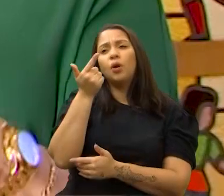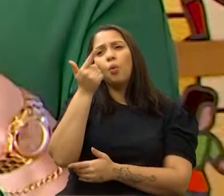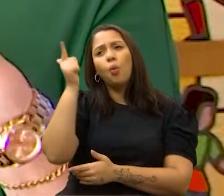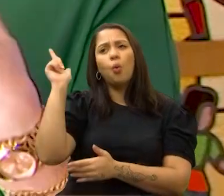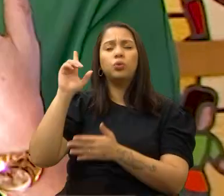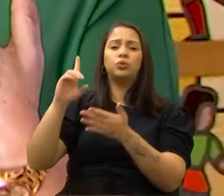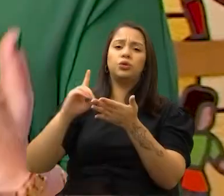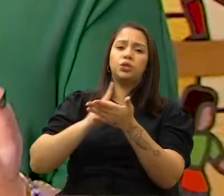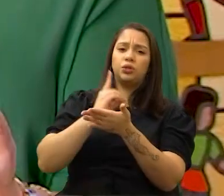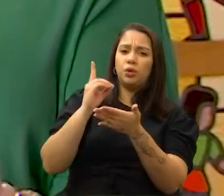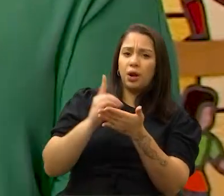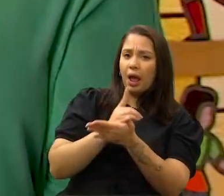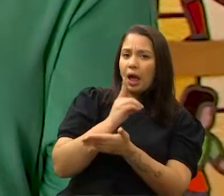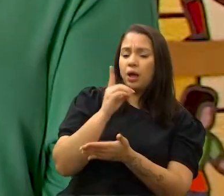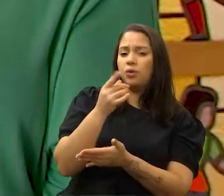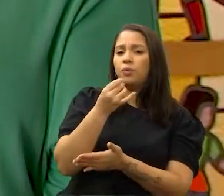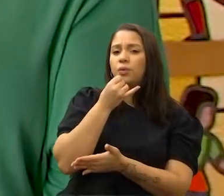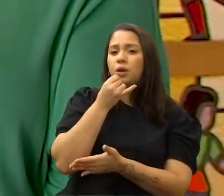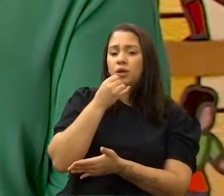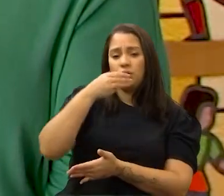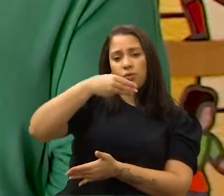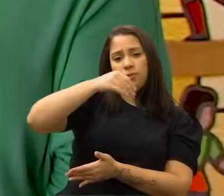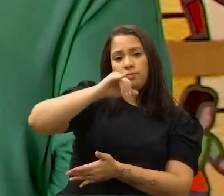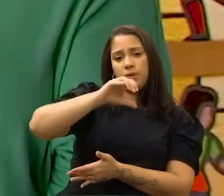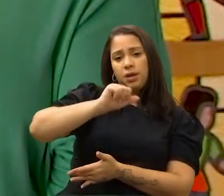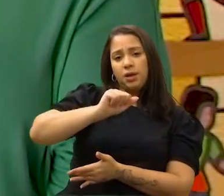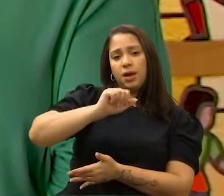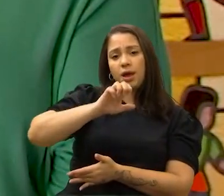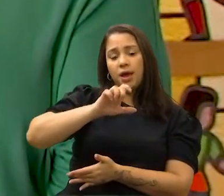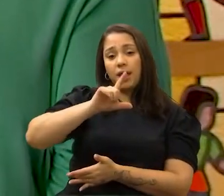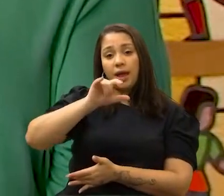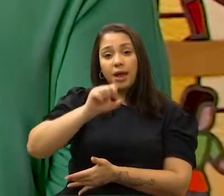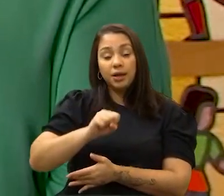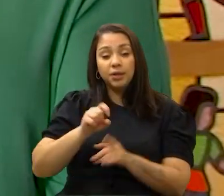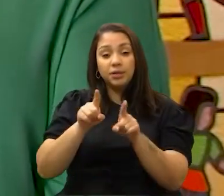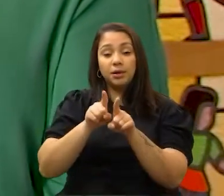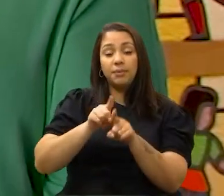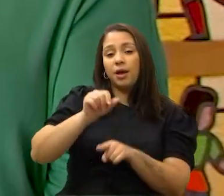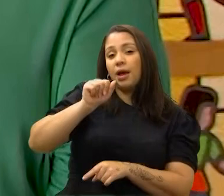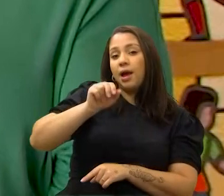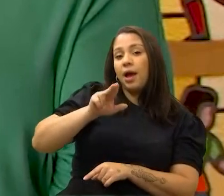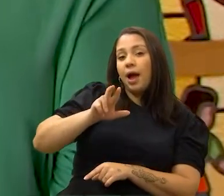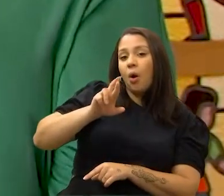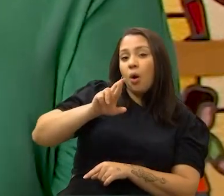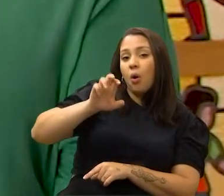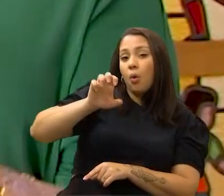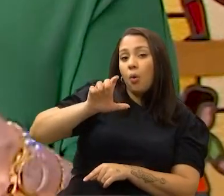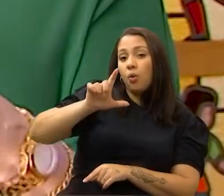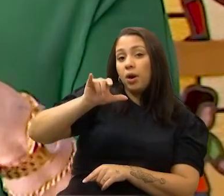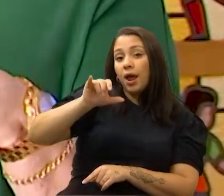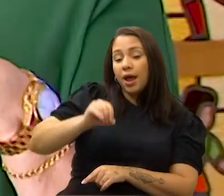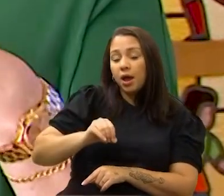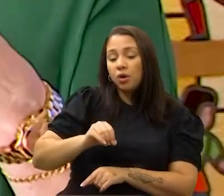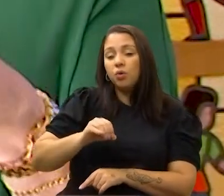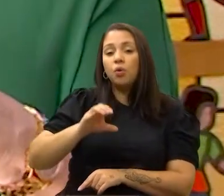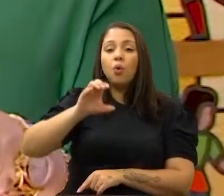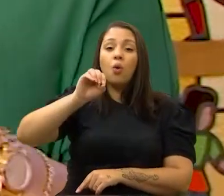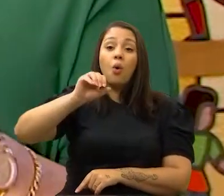aí os outros dicionários, esse que você citou, Michaelis, Aurélio, eles